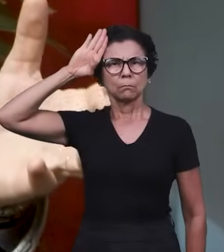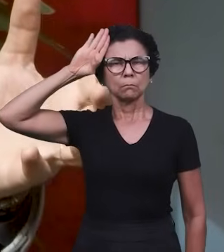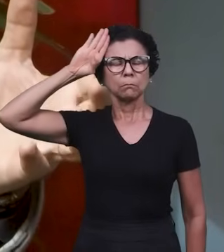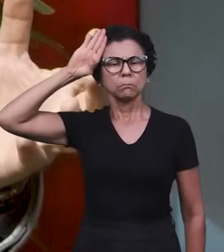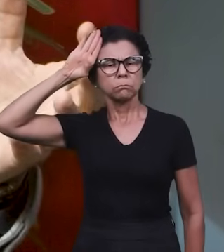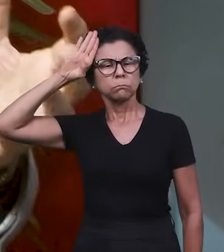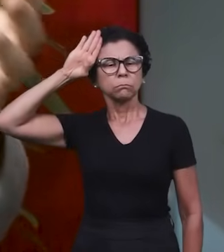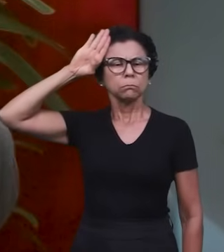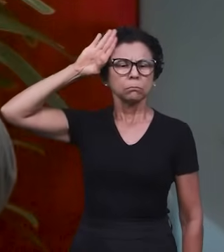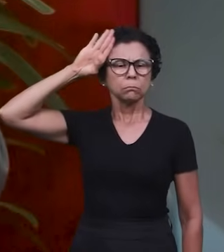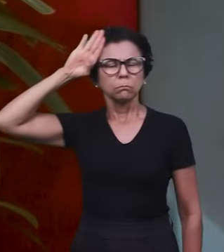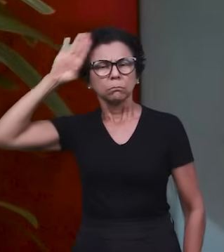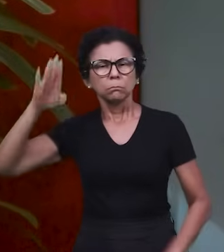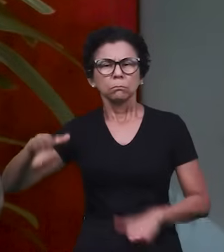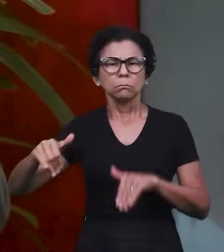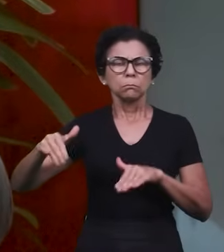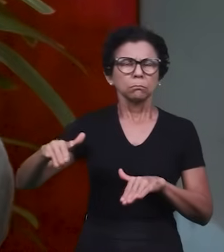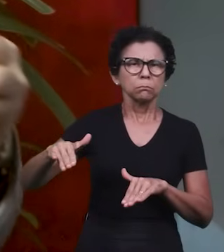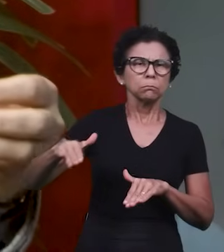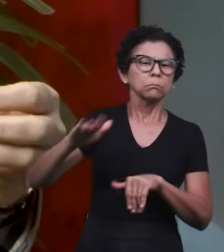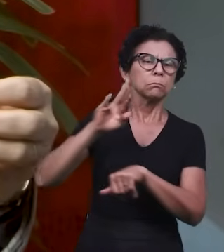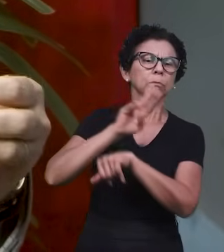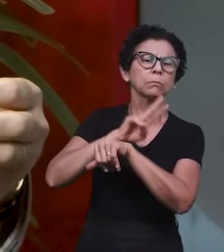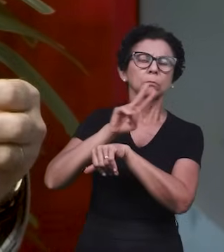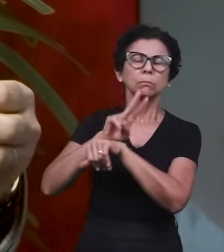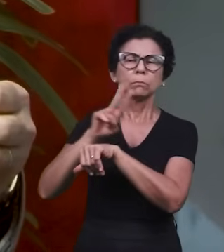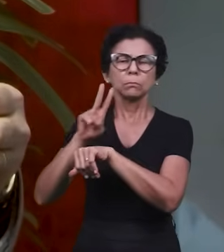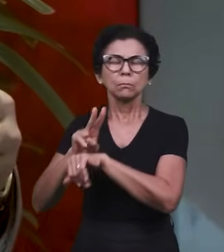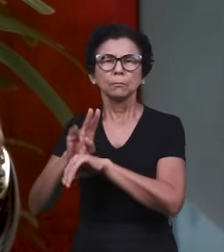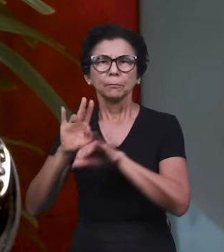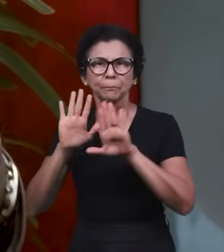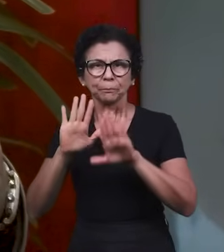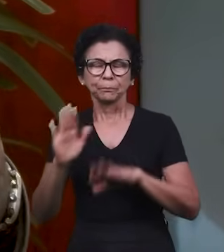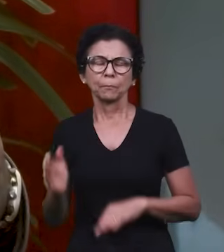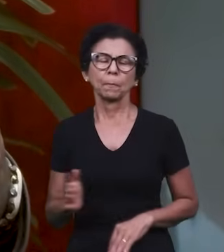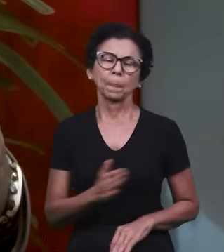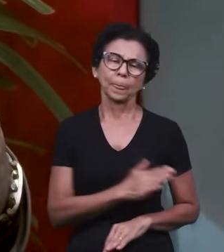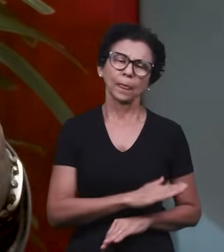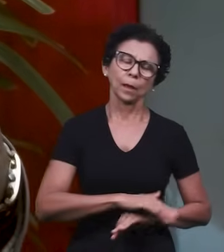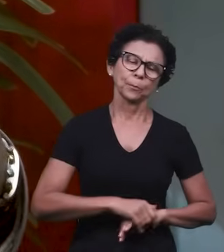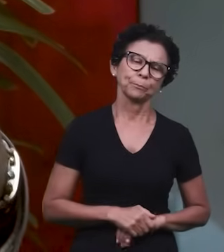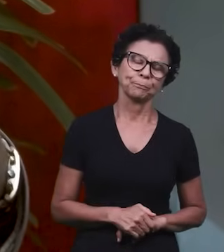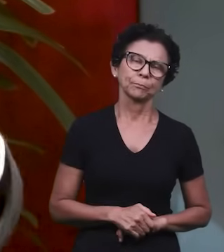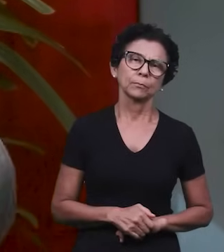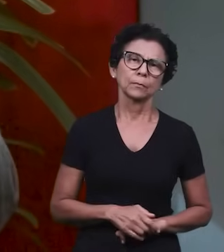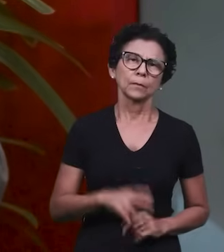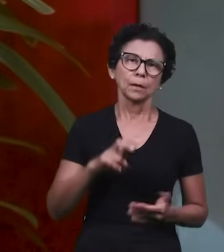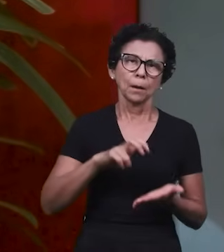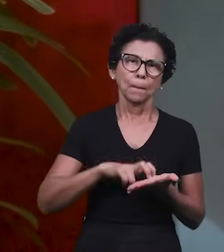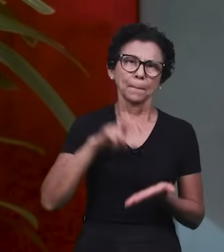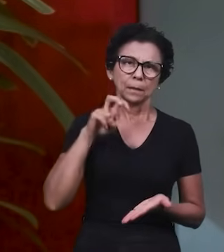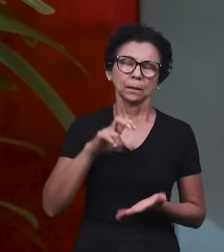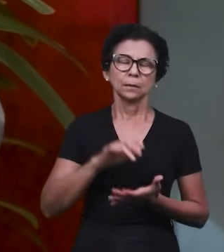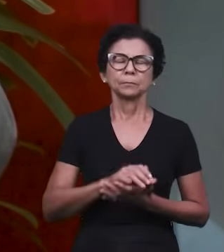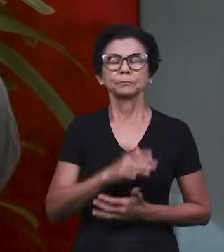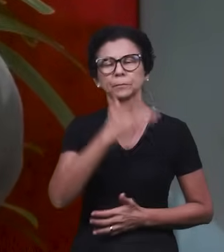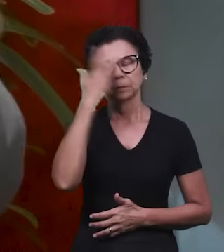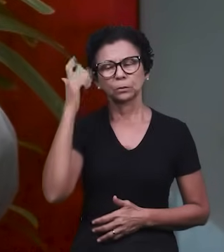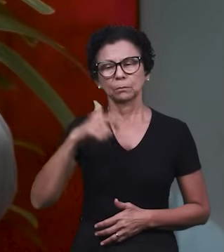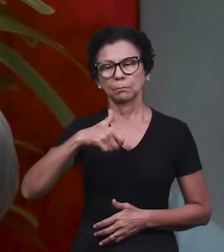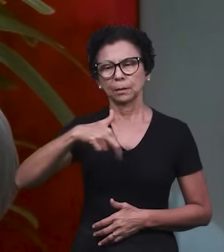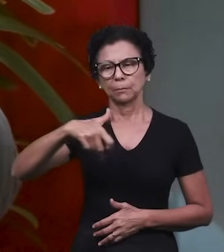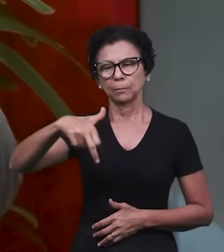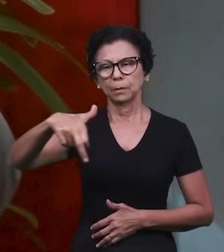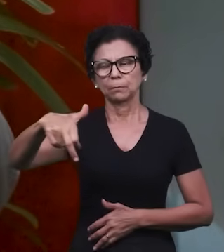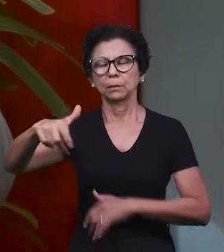fortalezas que estavam ali. Então as pessoas saíam de manhã para o campo para trabalhar e voltavam à noite, então fechavam-se